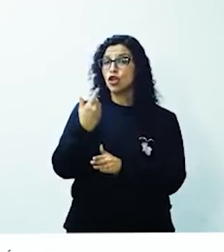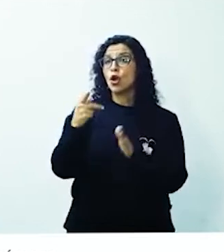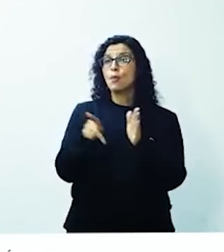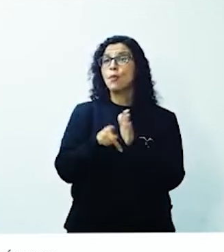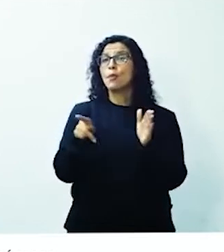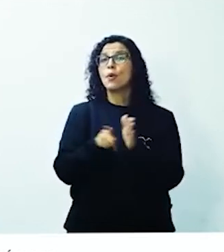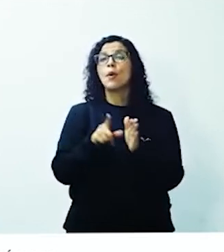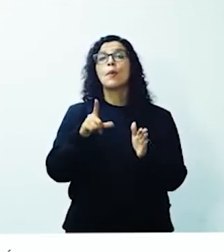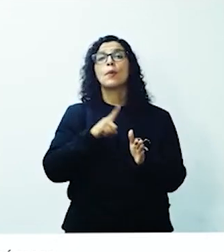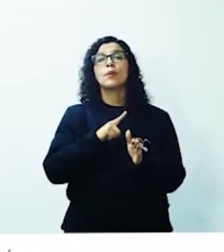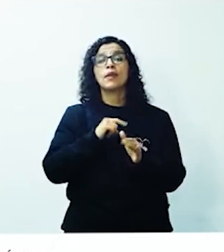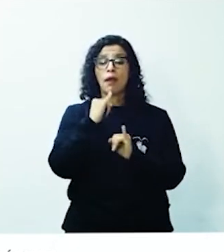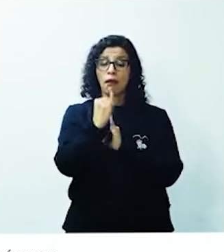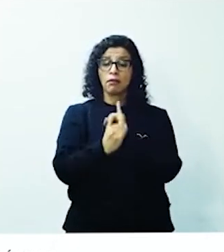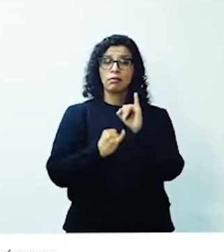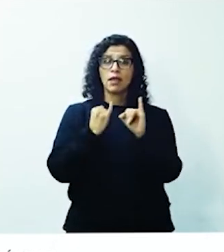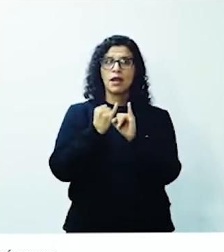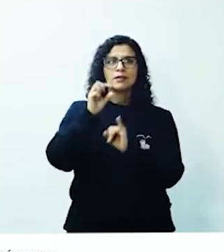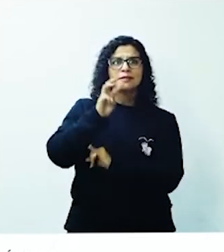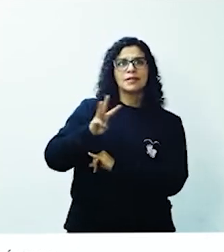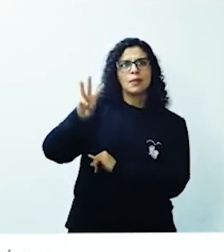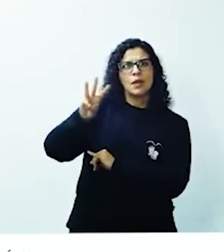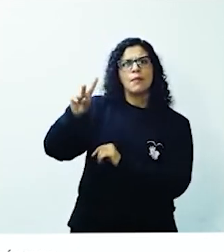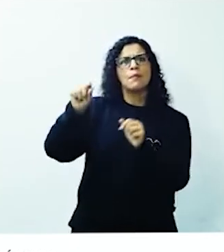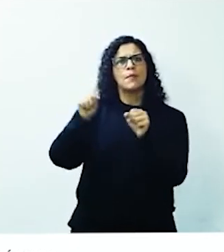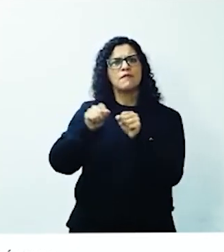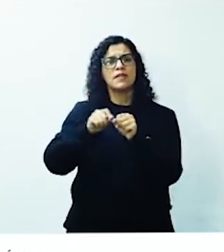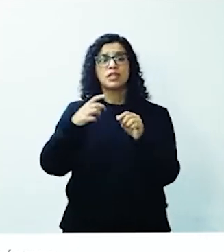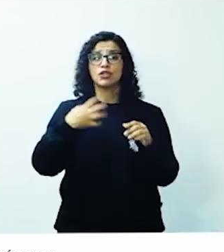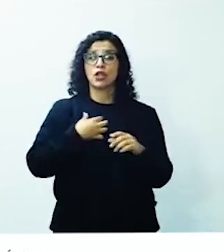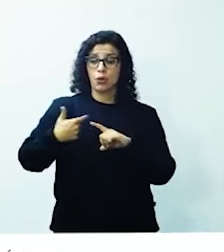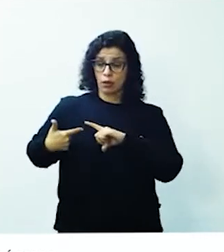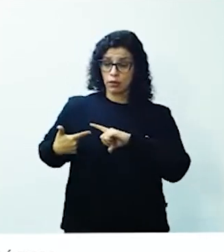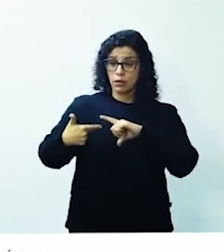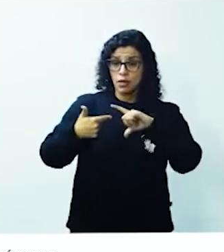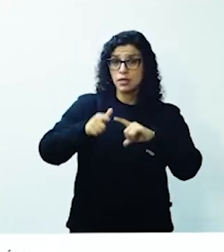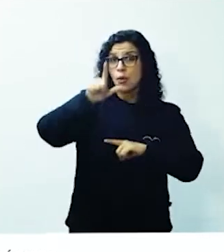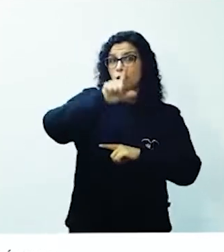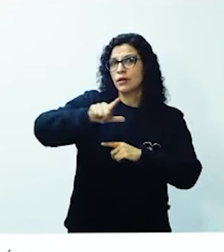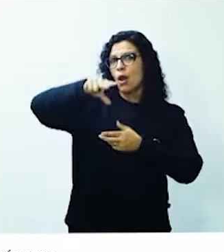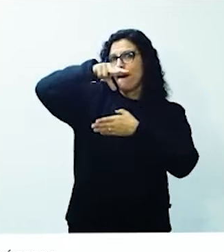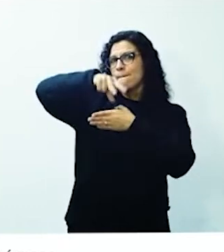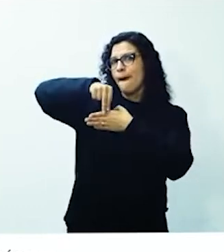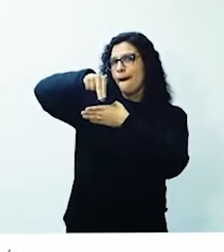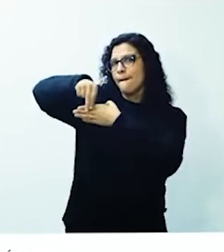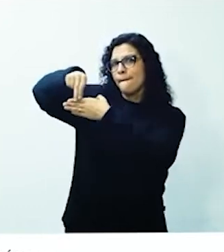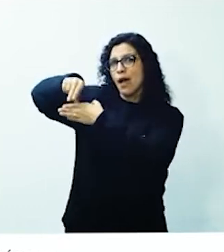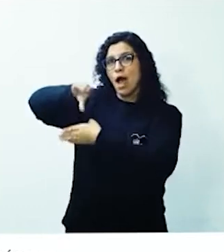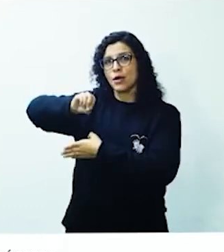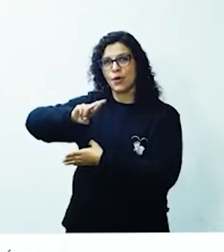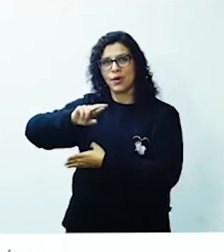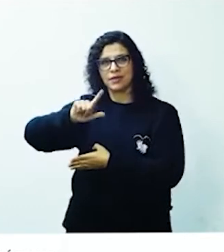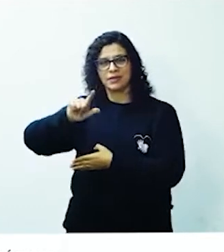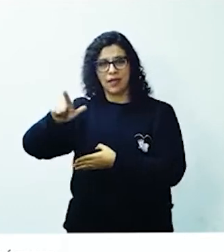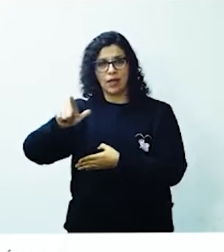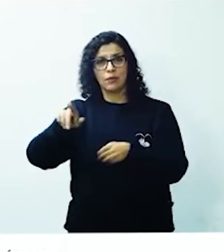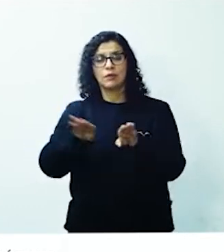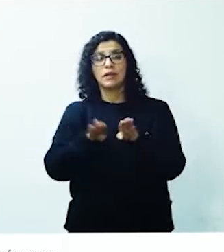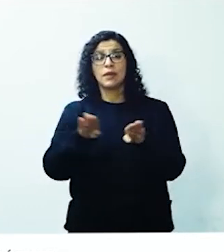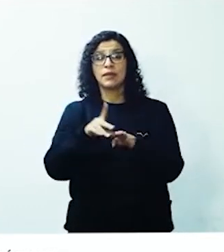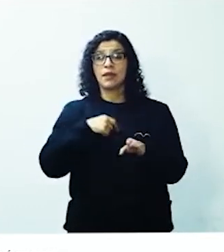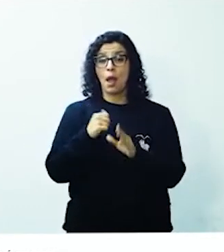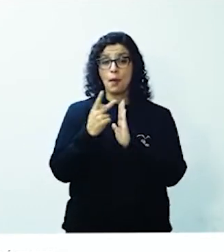uma página na internet para resgatar a tradicional literatura de cordel. Sua poesia alçou